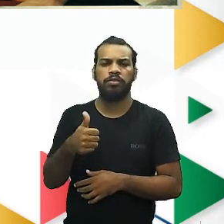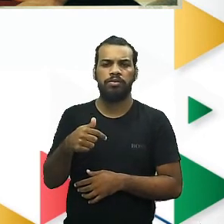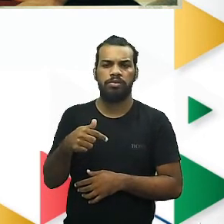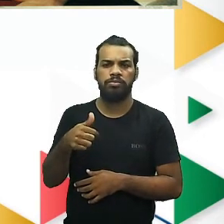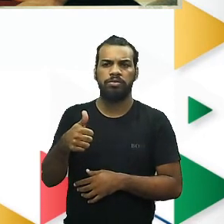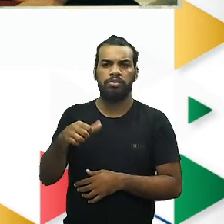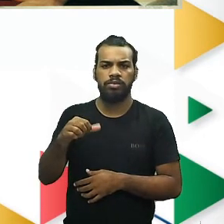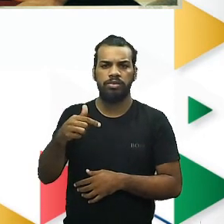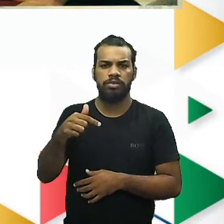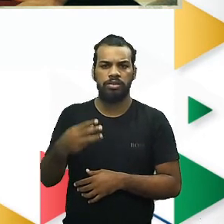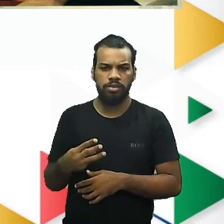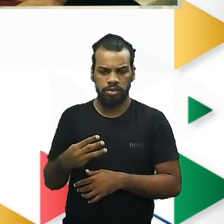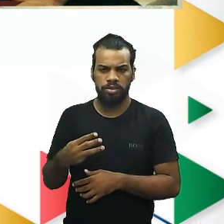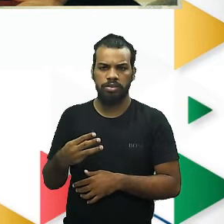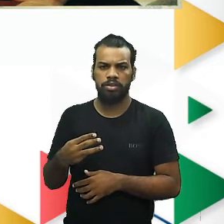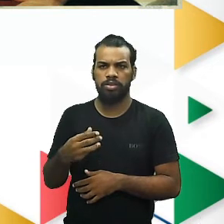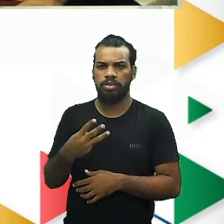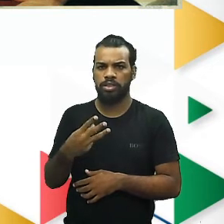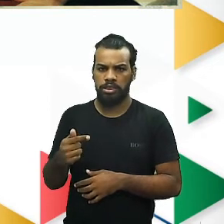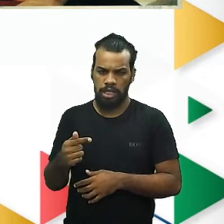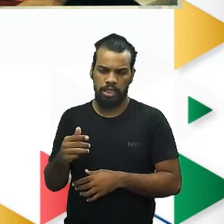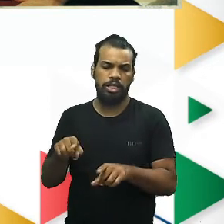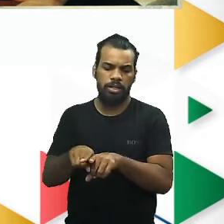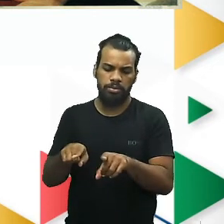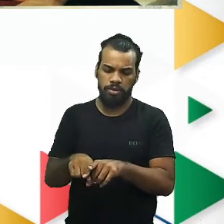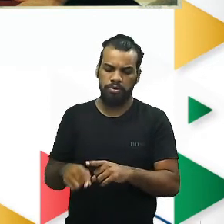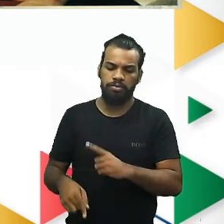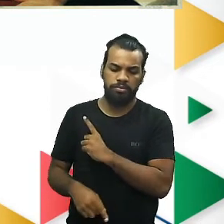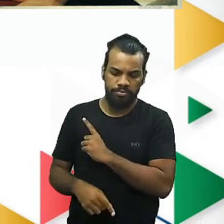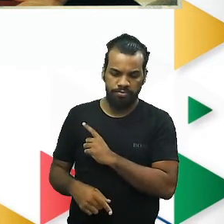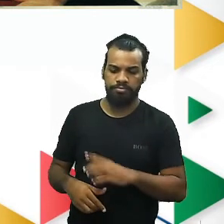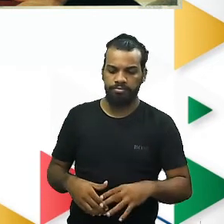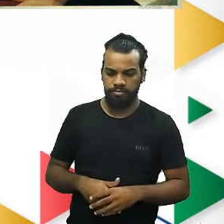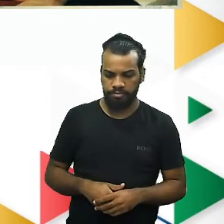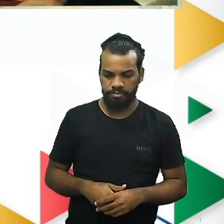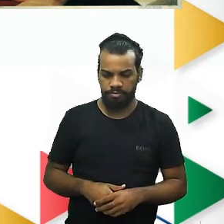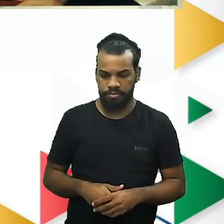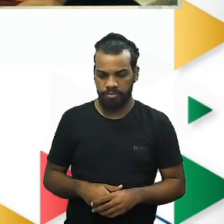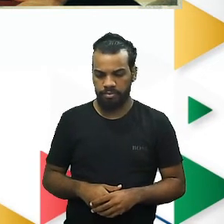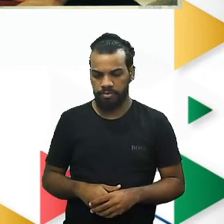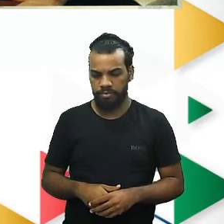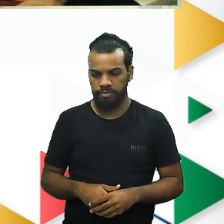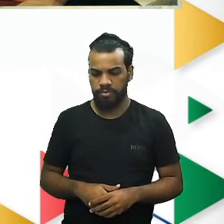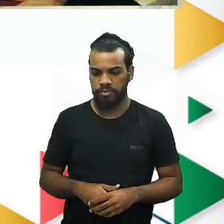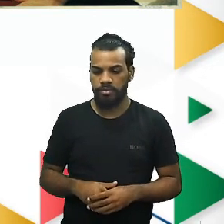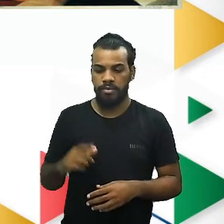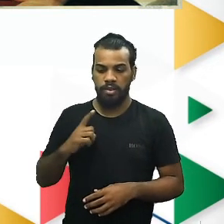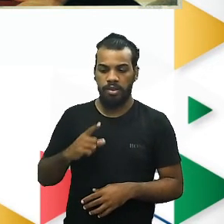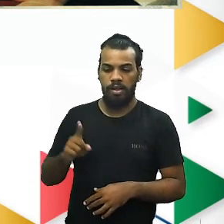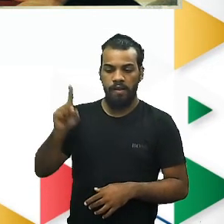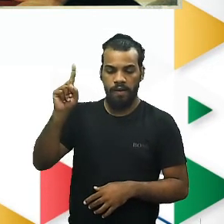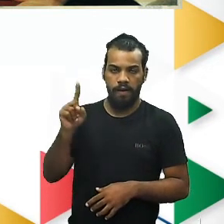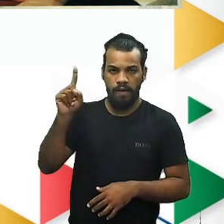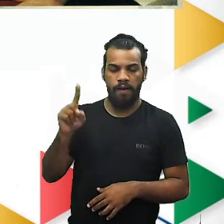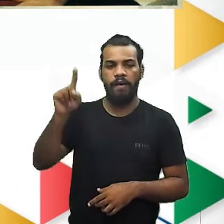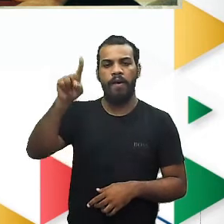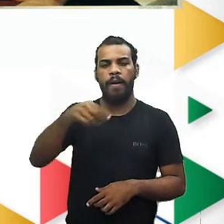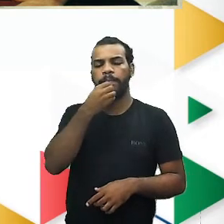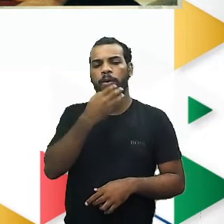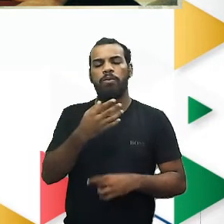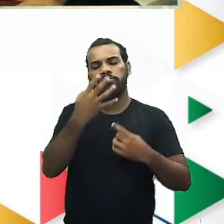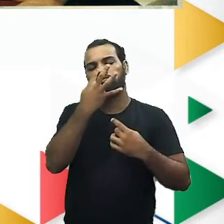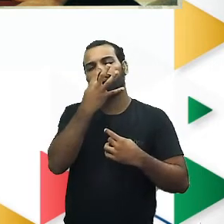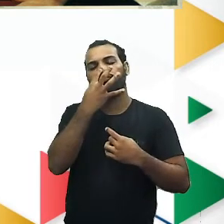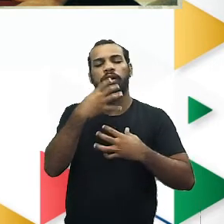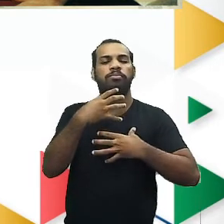tá errado, mas assim, é de 1937 também. Estrelada por Fred Astaire e Ginger Rogers, que serviram como bom entretenimento para o